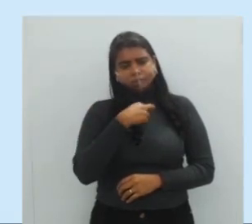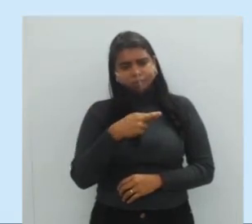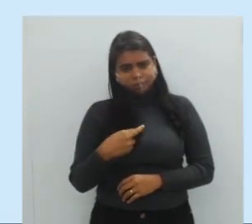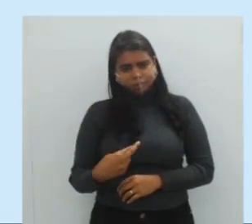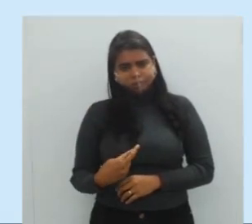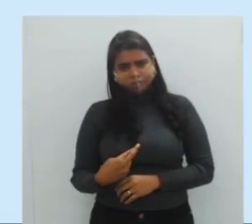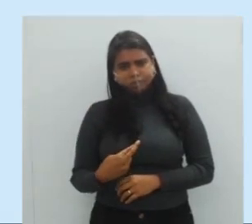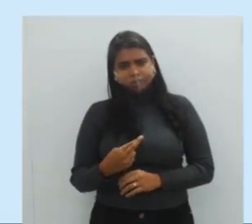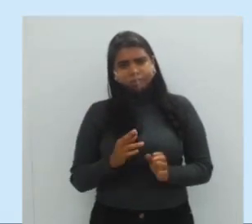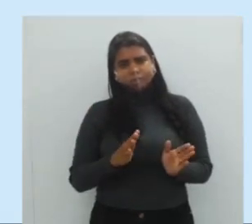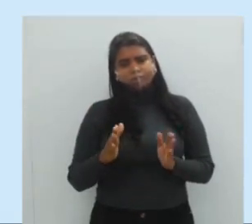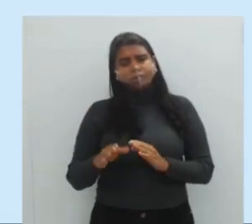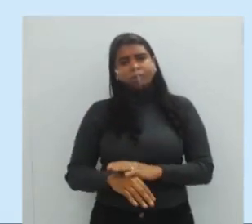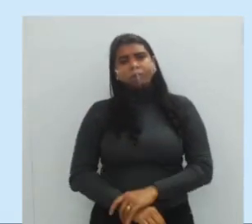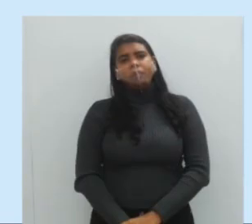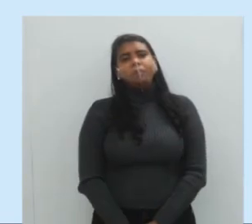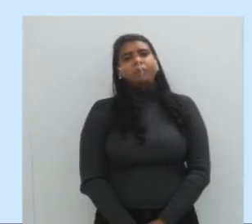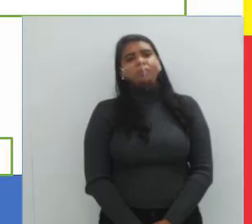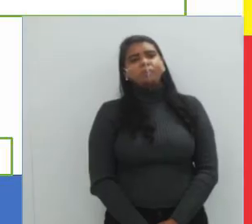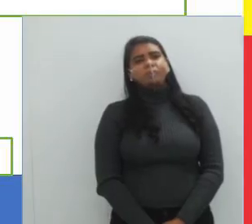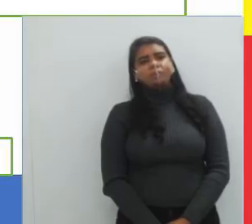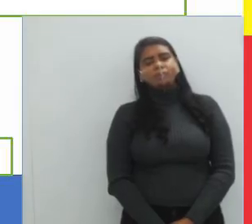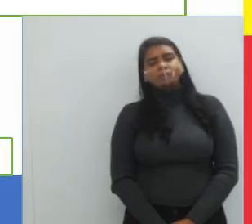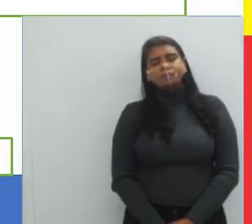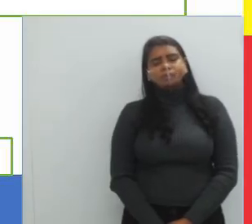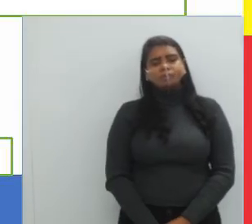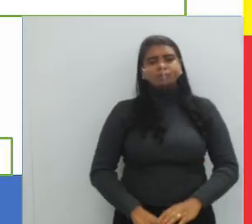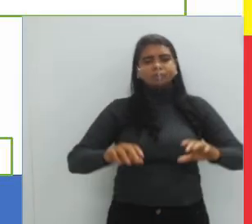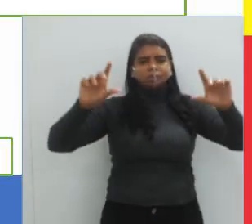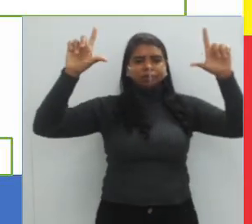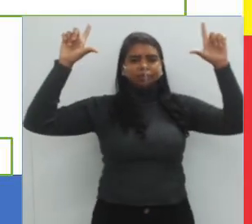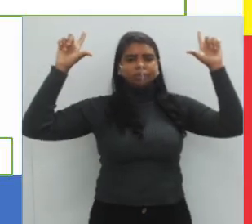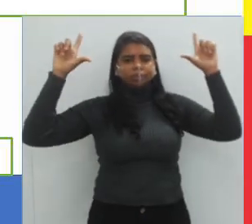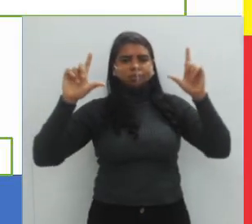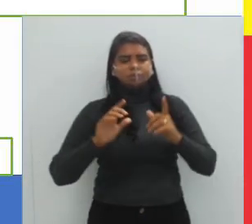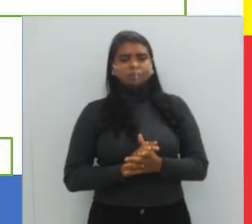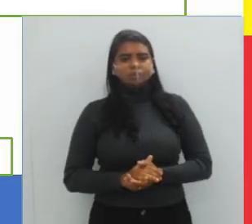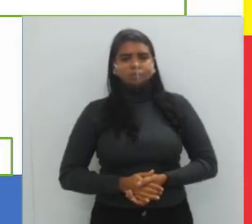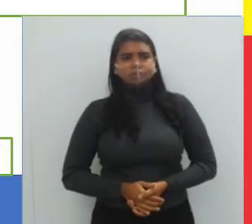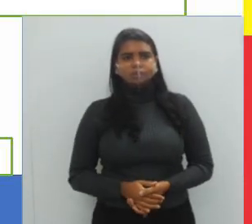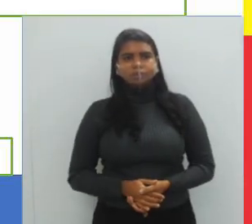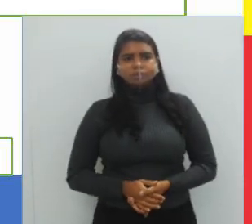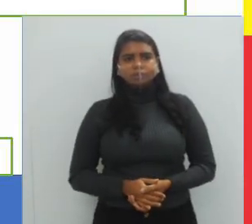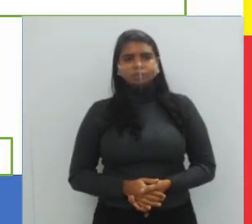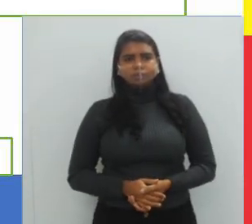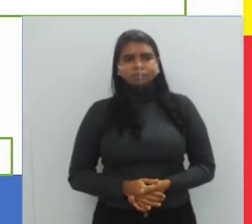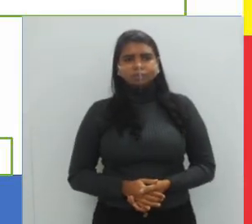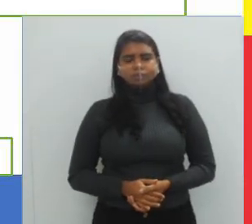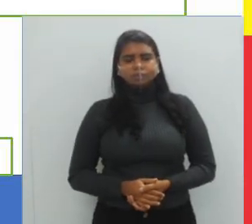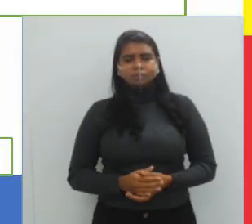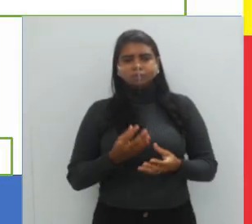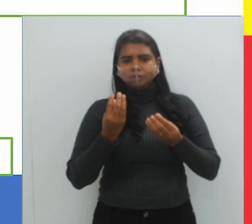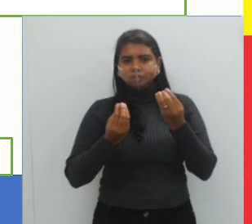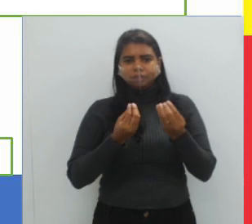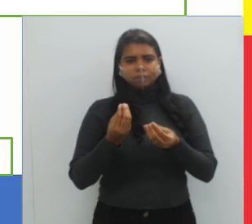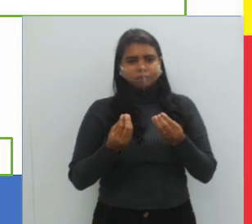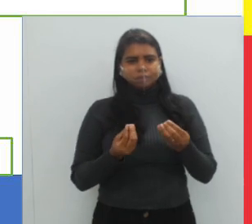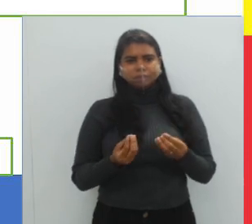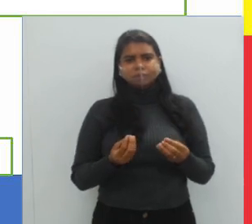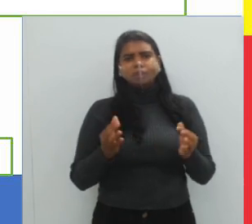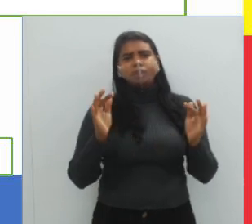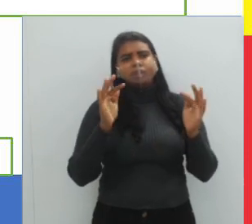aquela religião, certo? Vamos em frente. Então vejam só, sendo assim, a religião seria uma forma